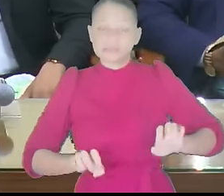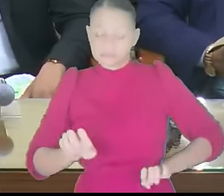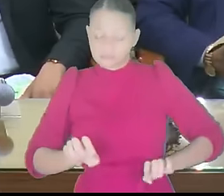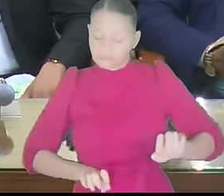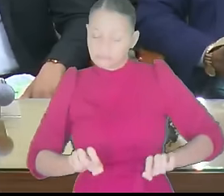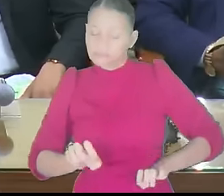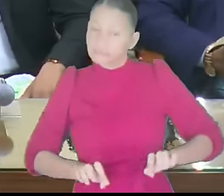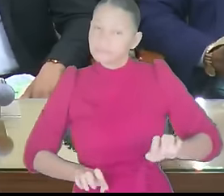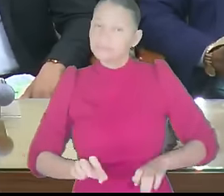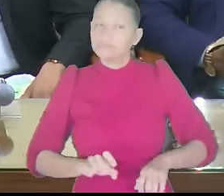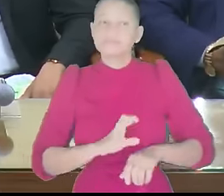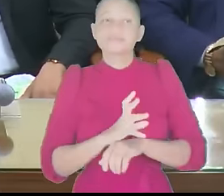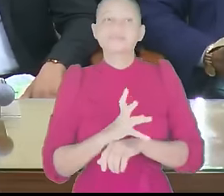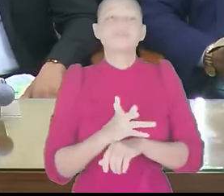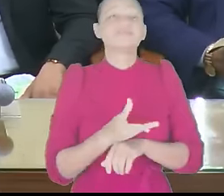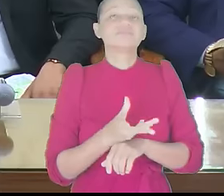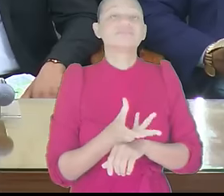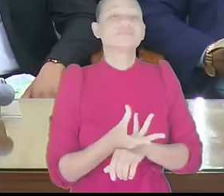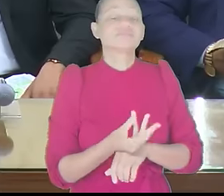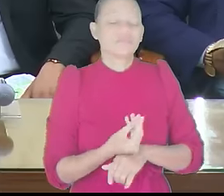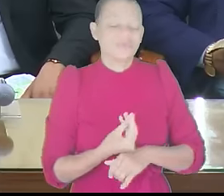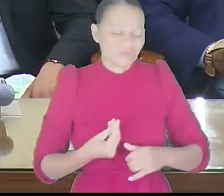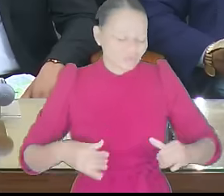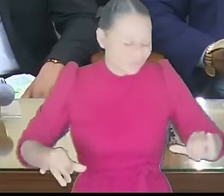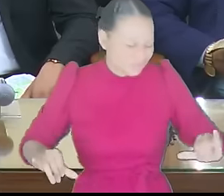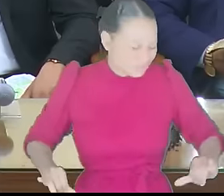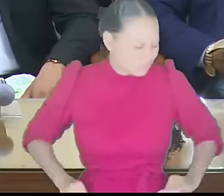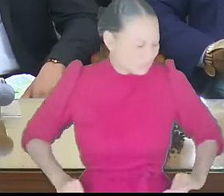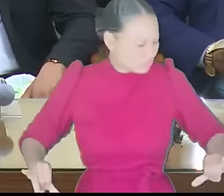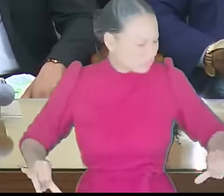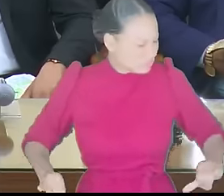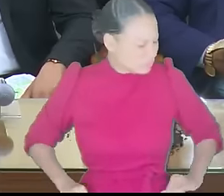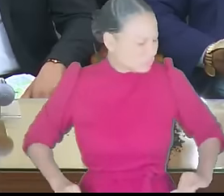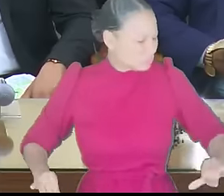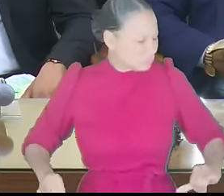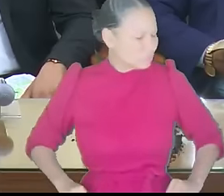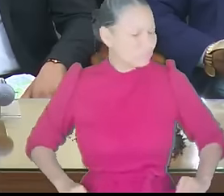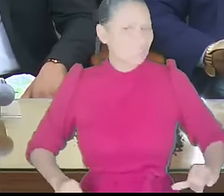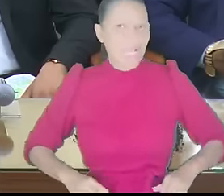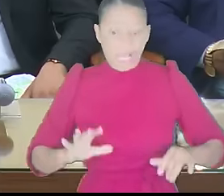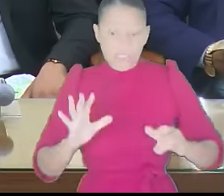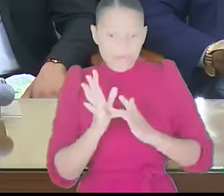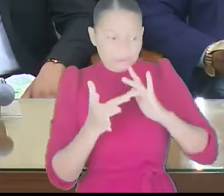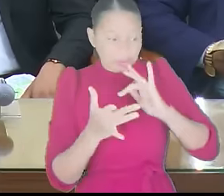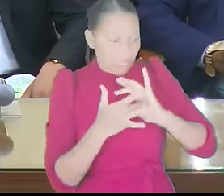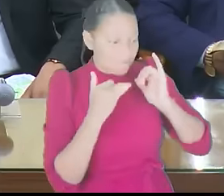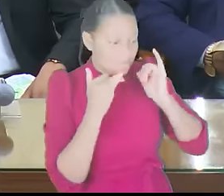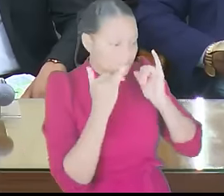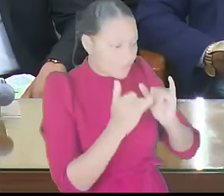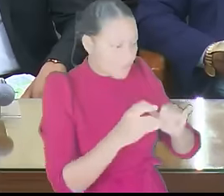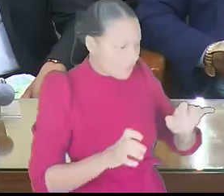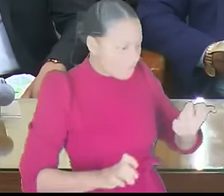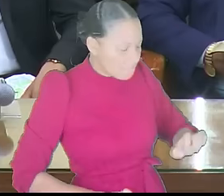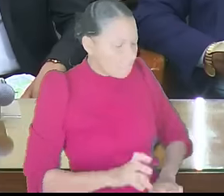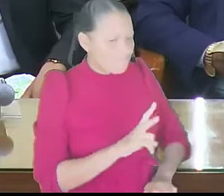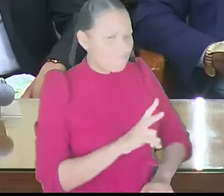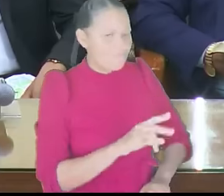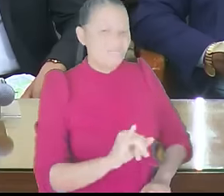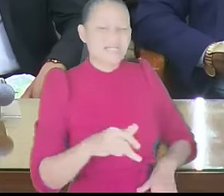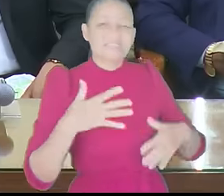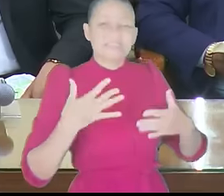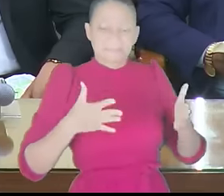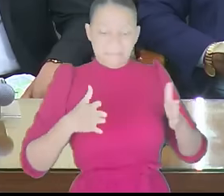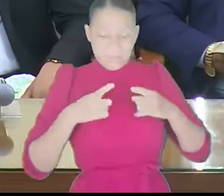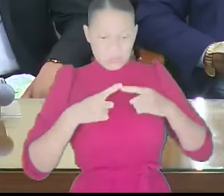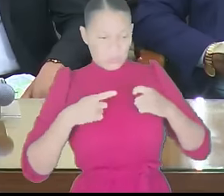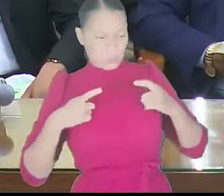a igreja do sofrimento. Jesus disse à igreja de Esmirna: tereis uma tribulação de 10 dias, mas